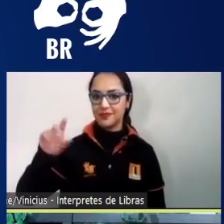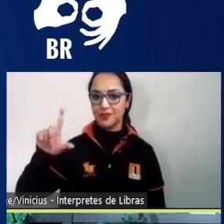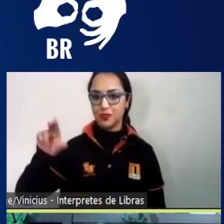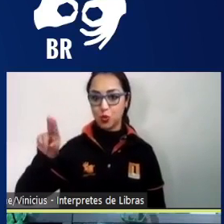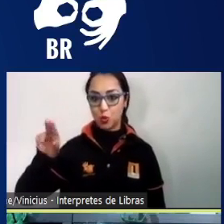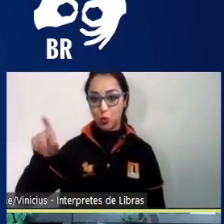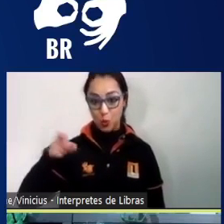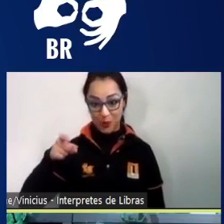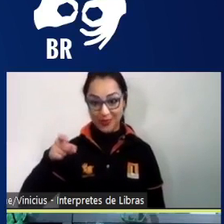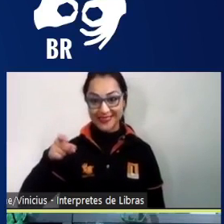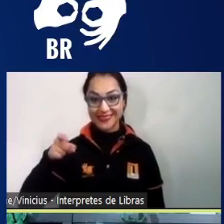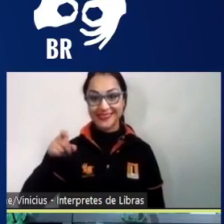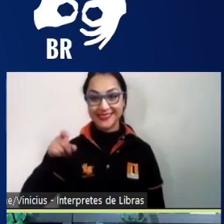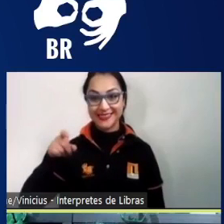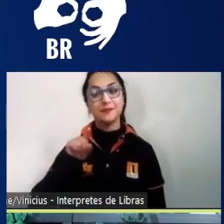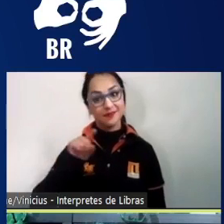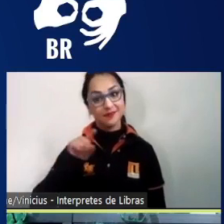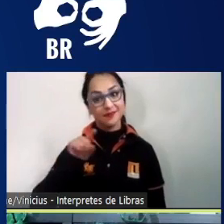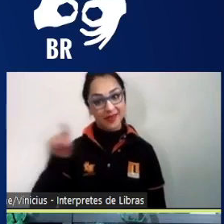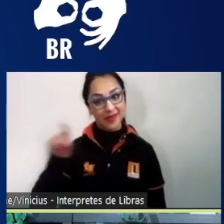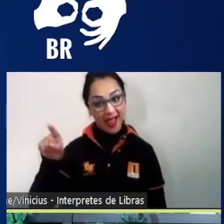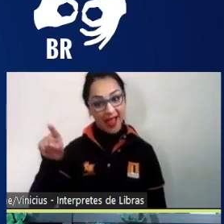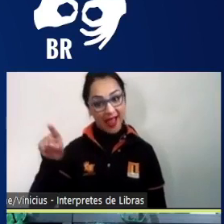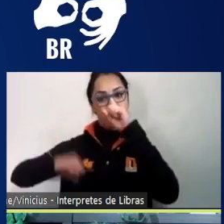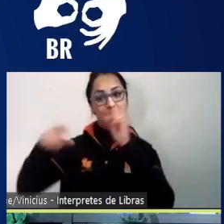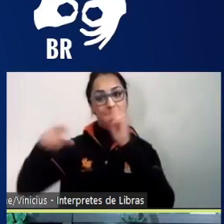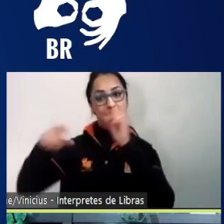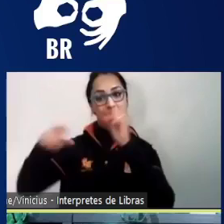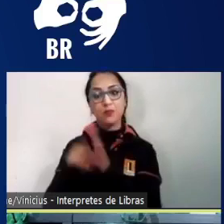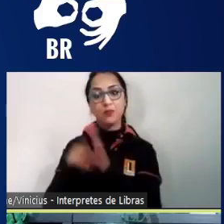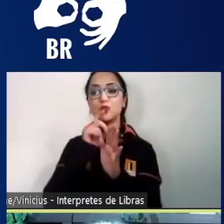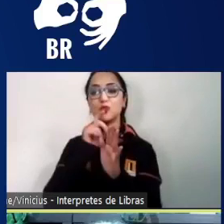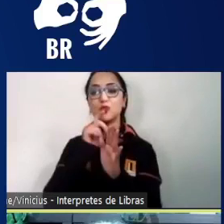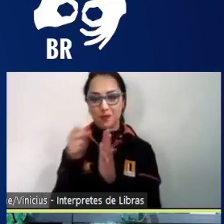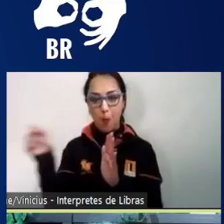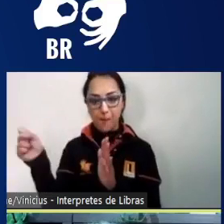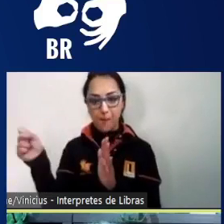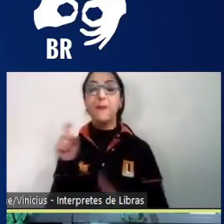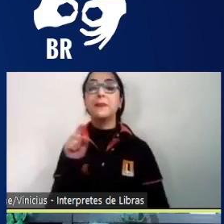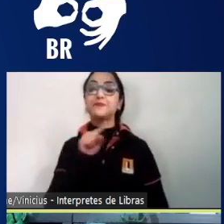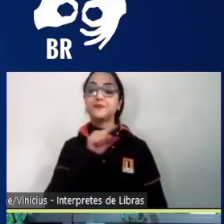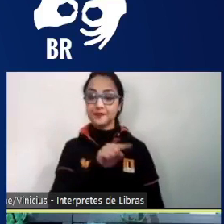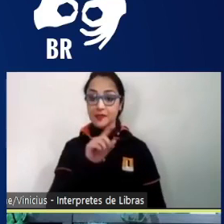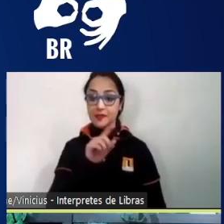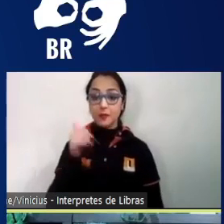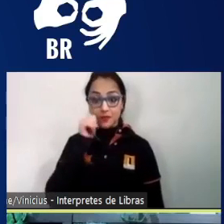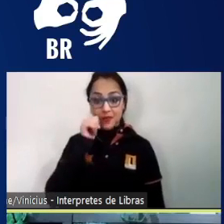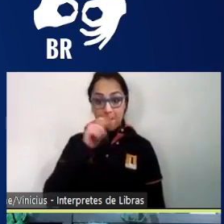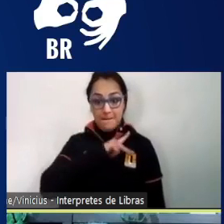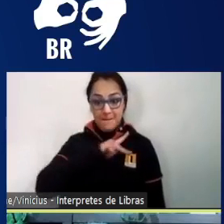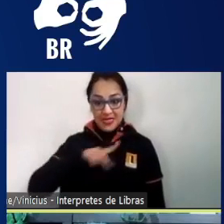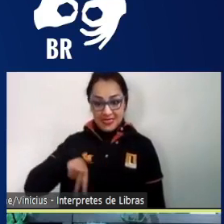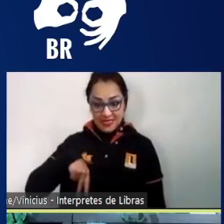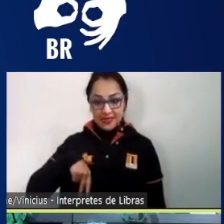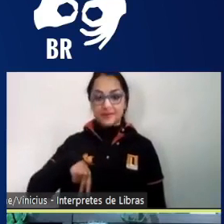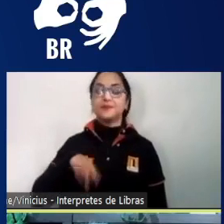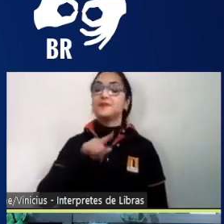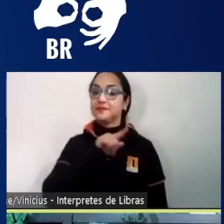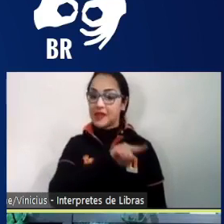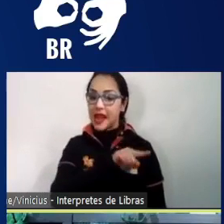resolveu implementar, com a aprovação da diretoria, um projeto de capacitação para pessoas com